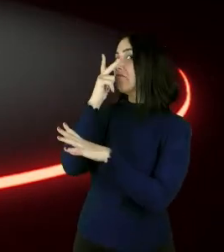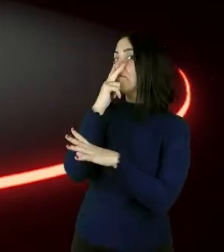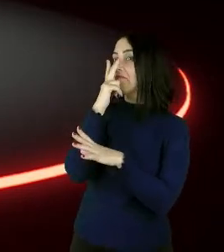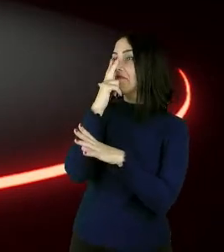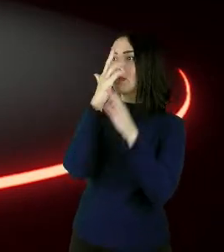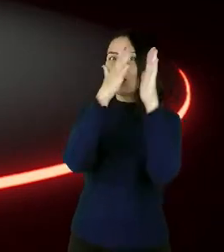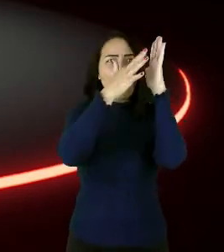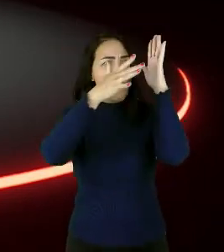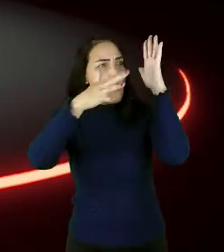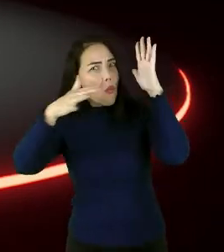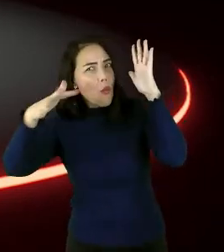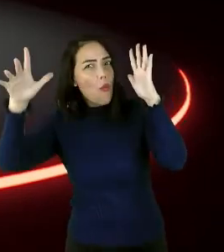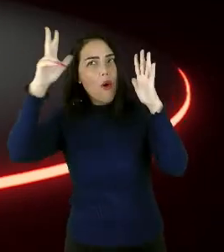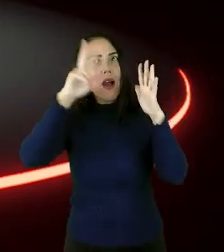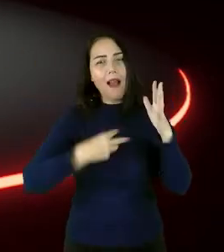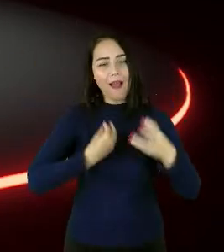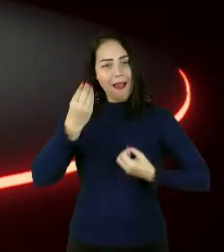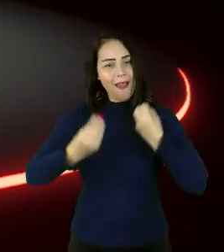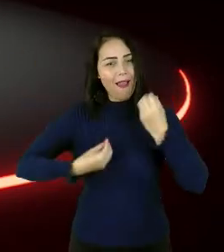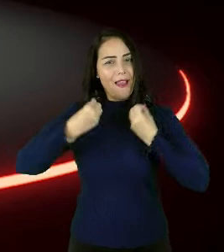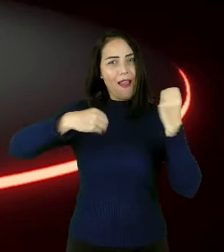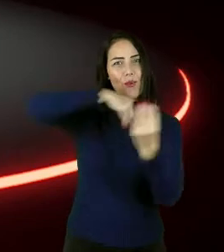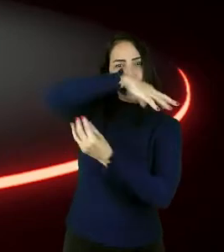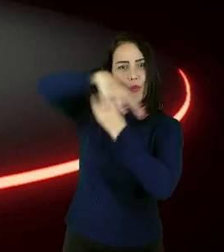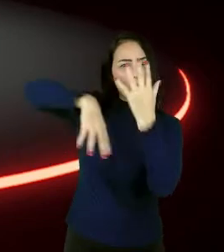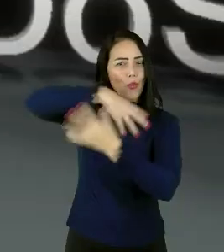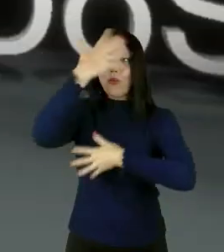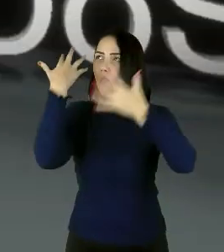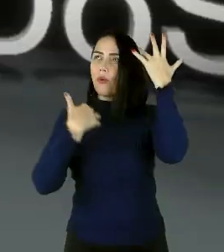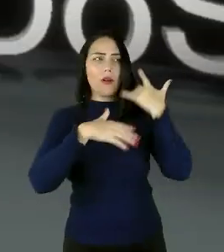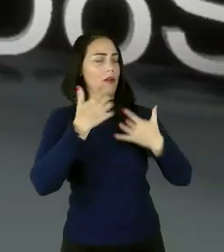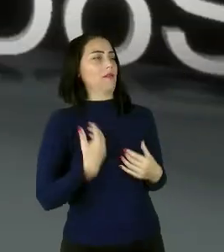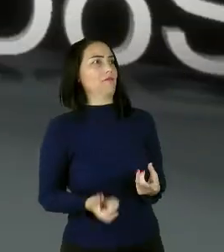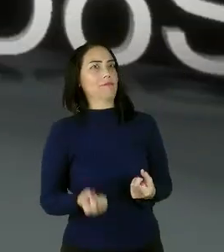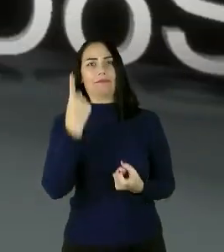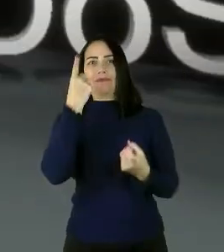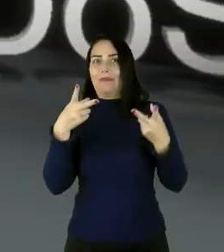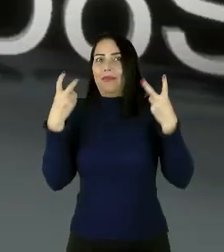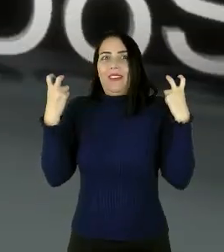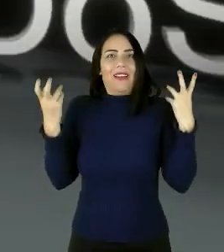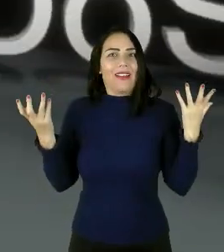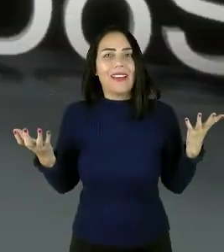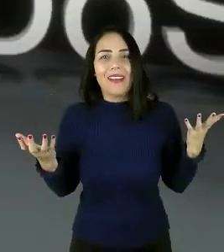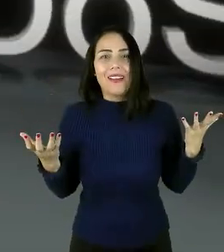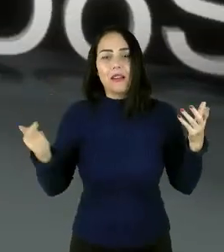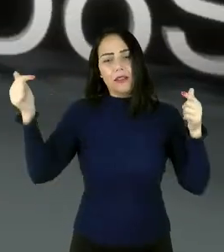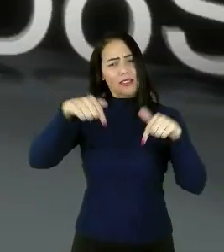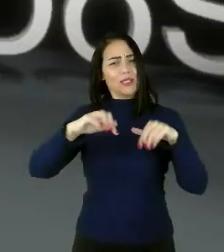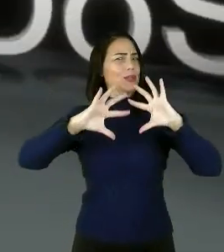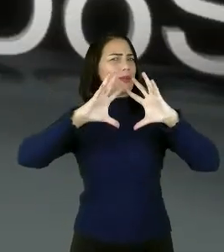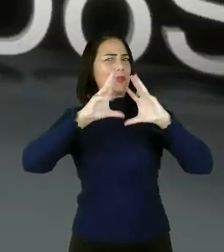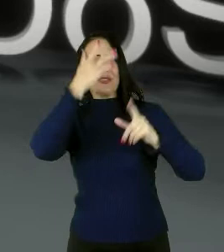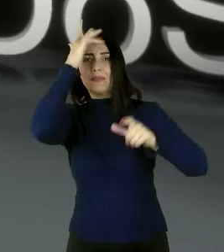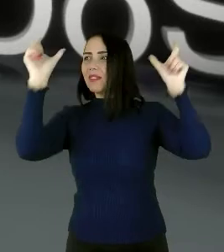já quase esquecidas a poesia que envolve sem que percebas e aqui a todos os